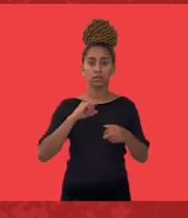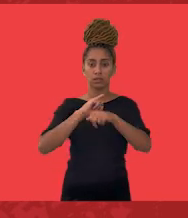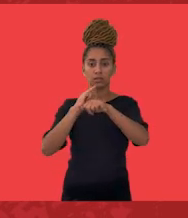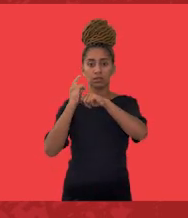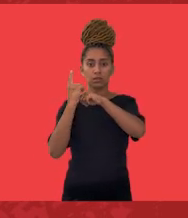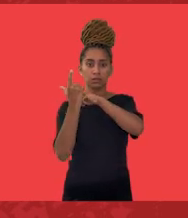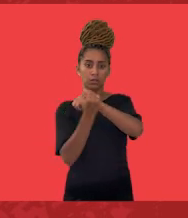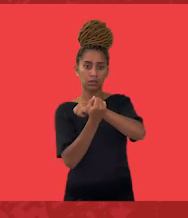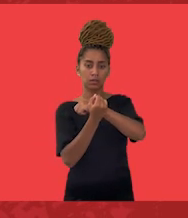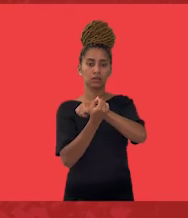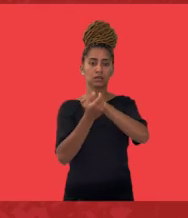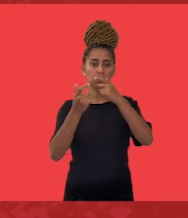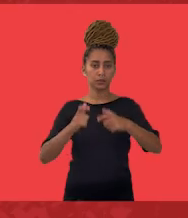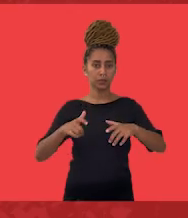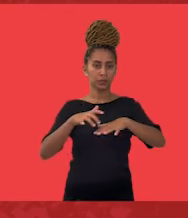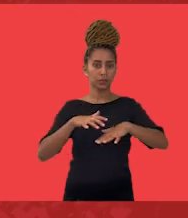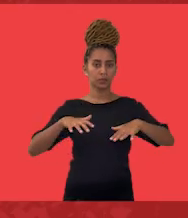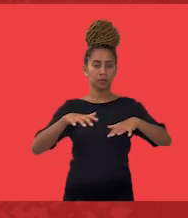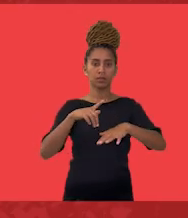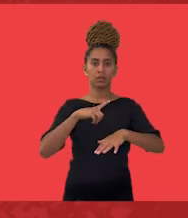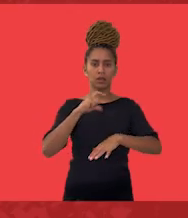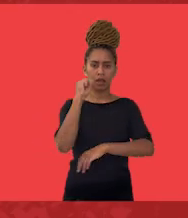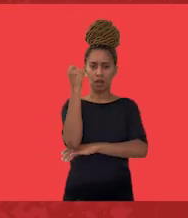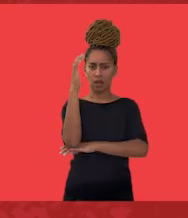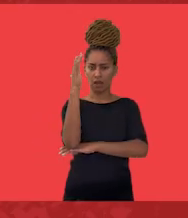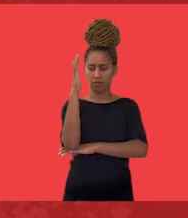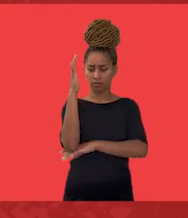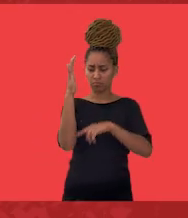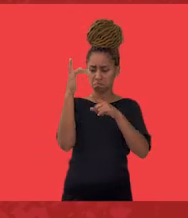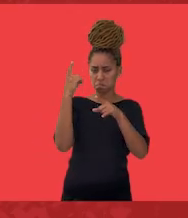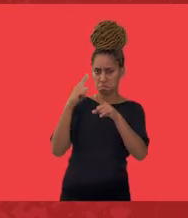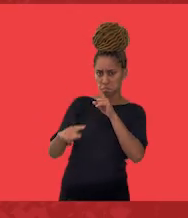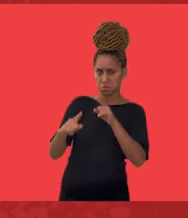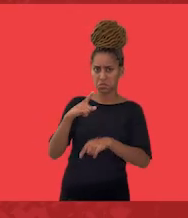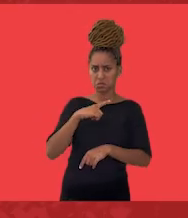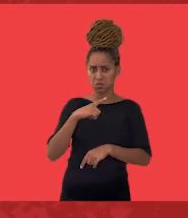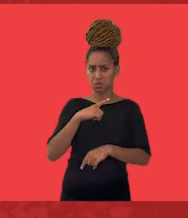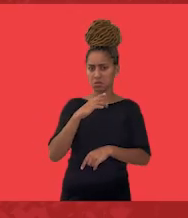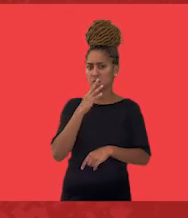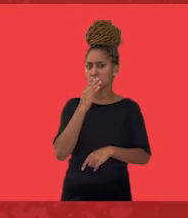pássaros. Acima da rainha, o universo.